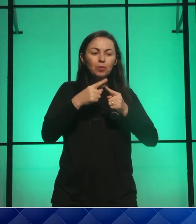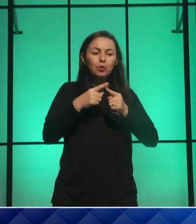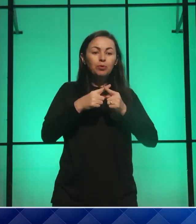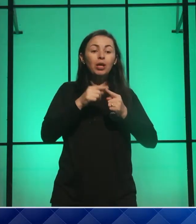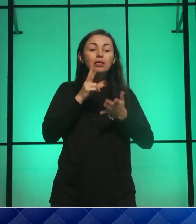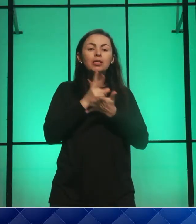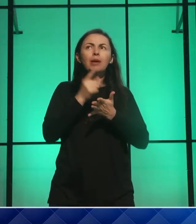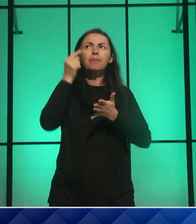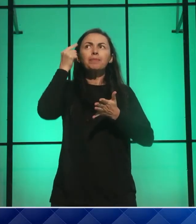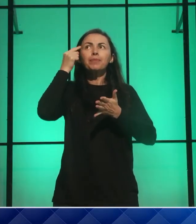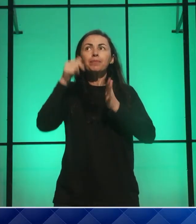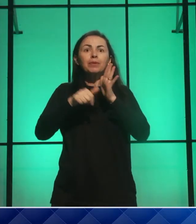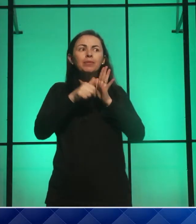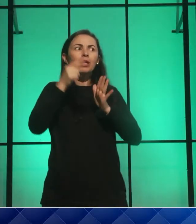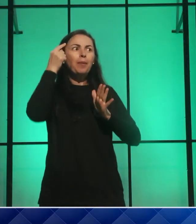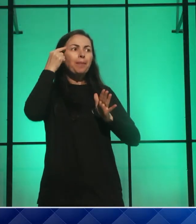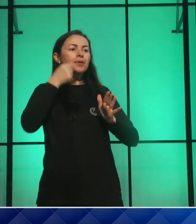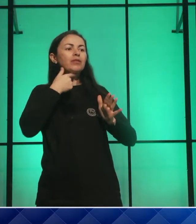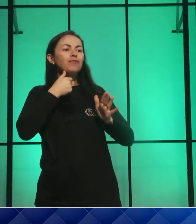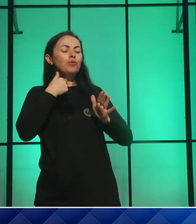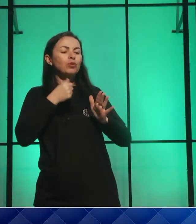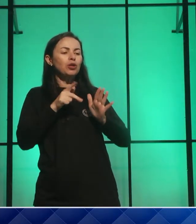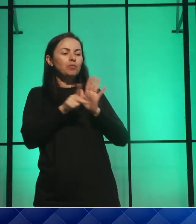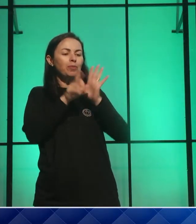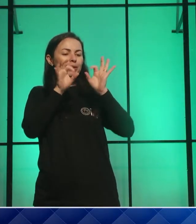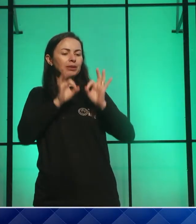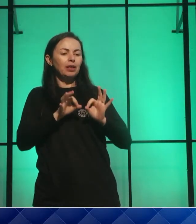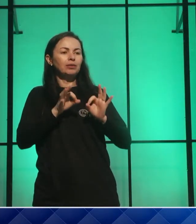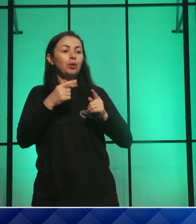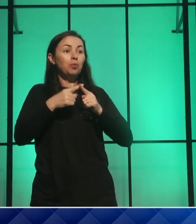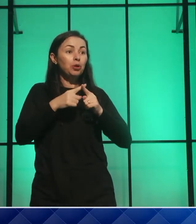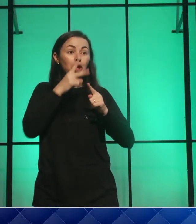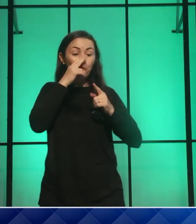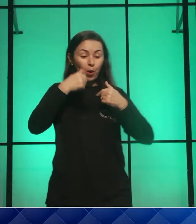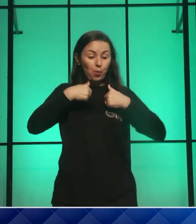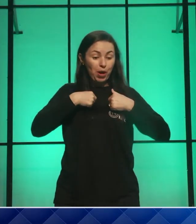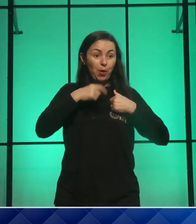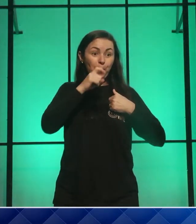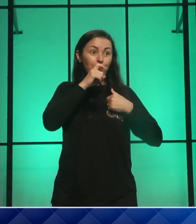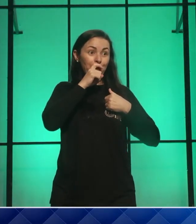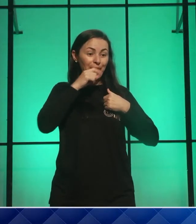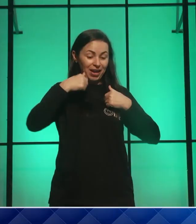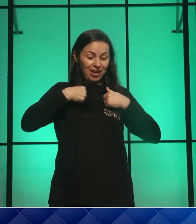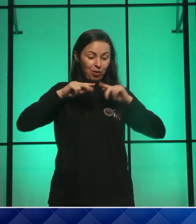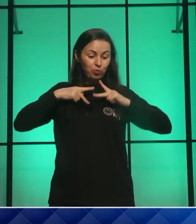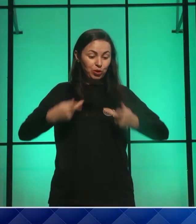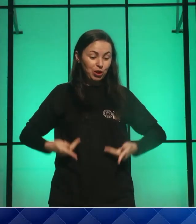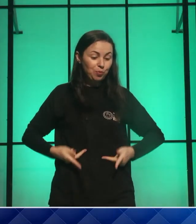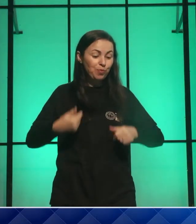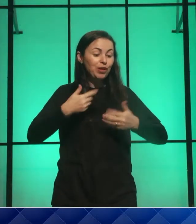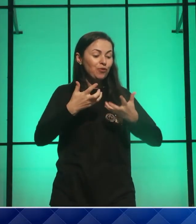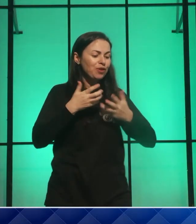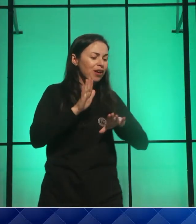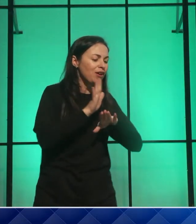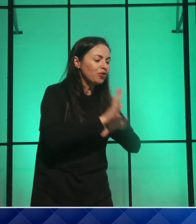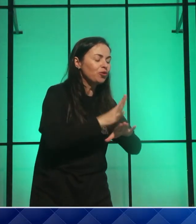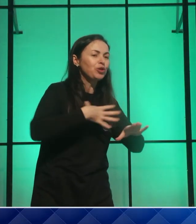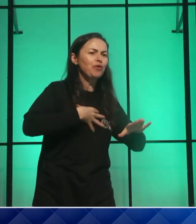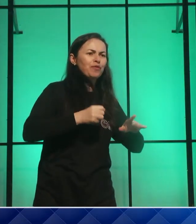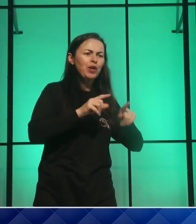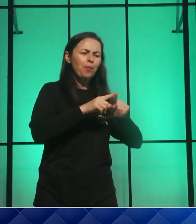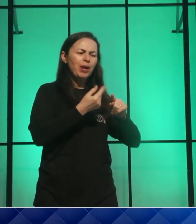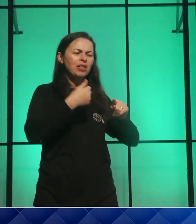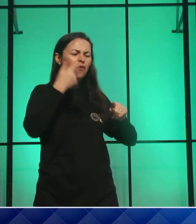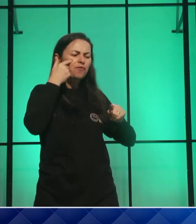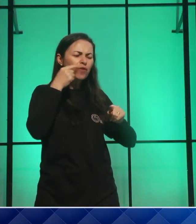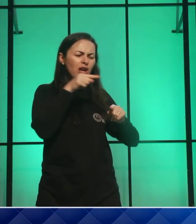vontade. Assim como eu, como um pai, busco satisfazer as vontades, os desejos dos meus filhos, mas quando